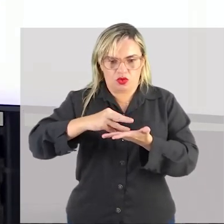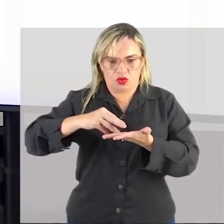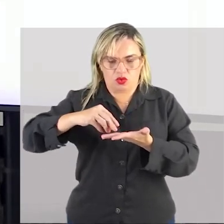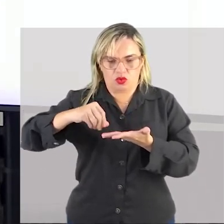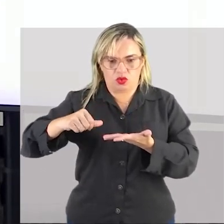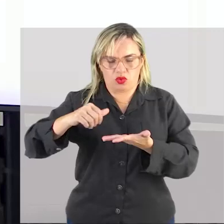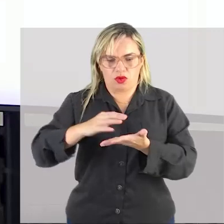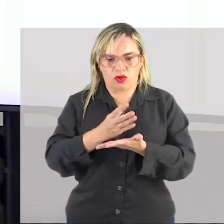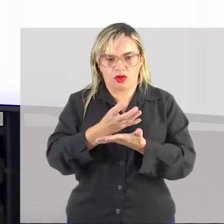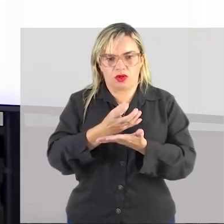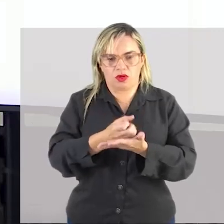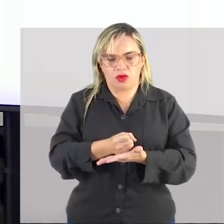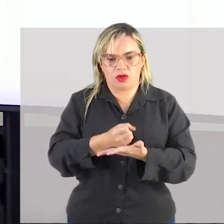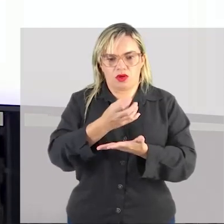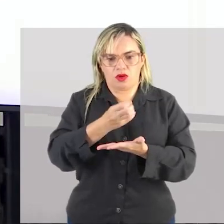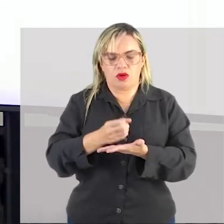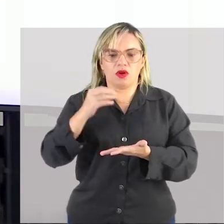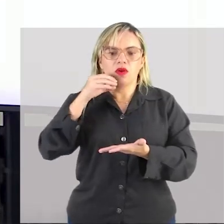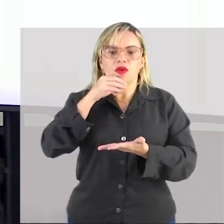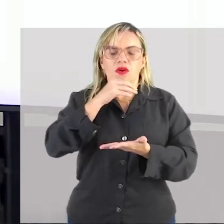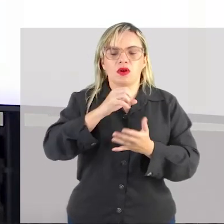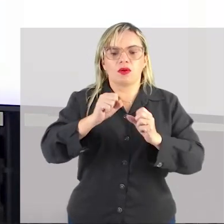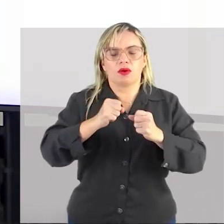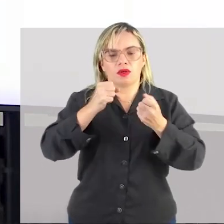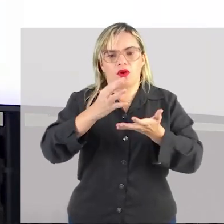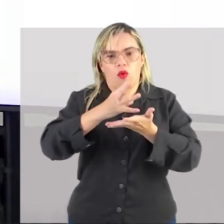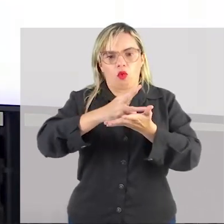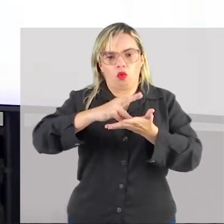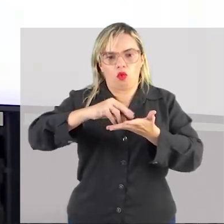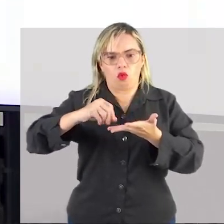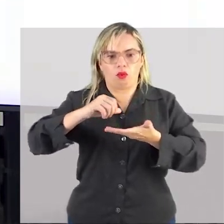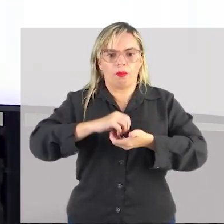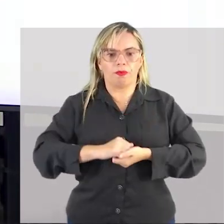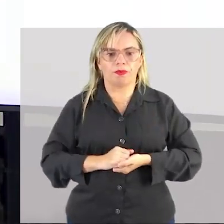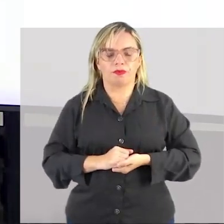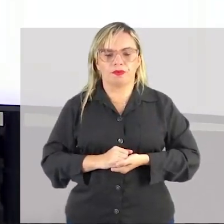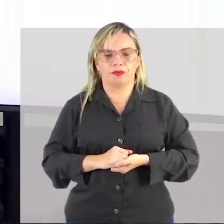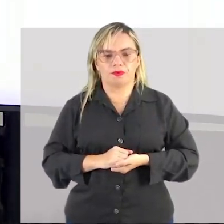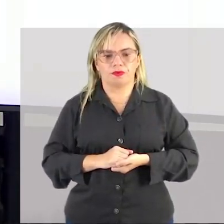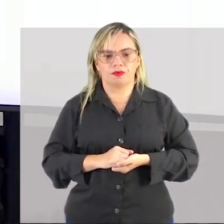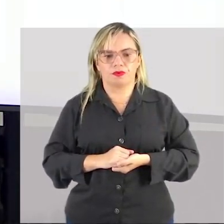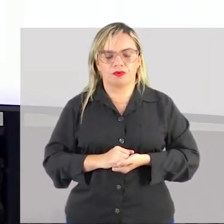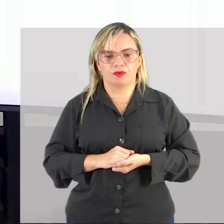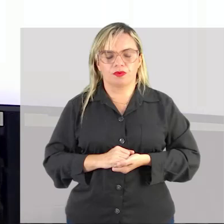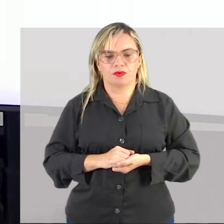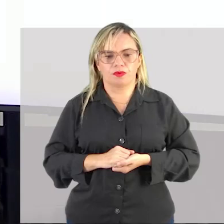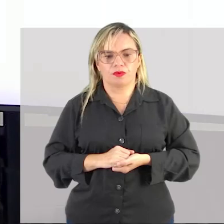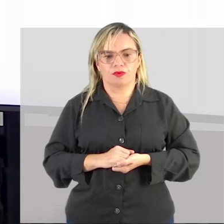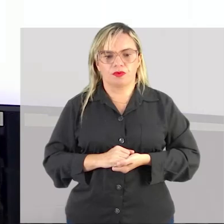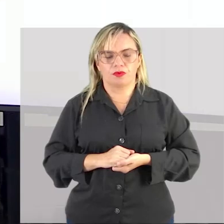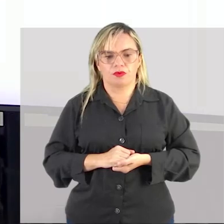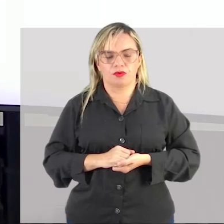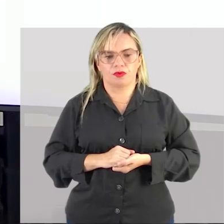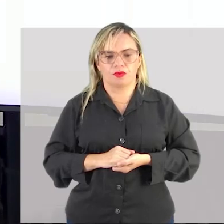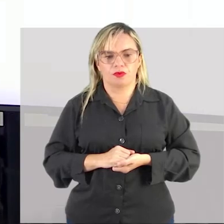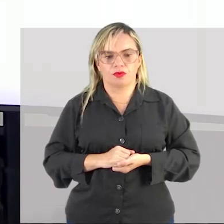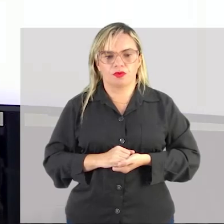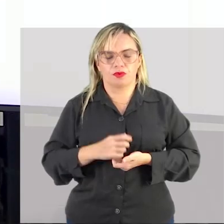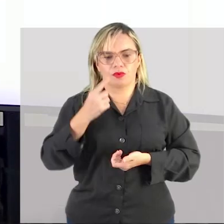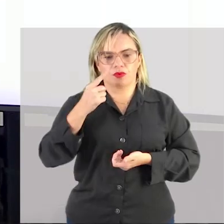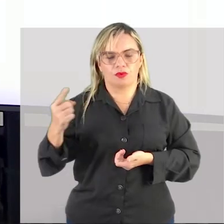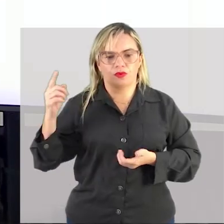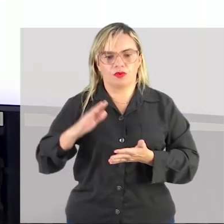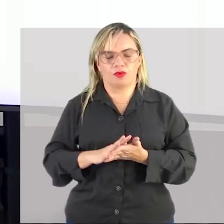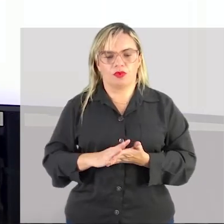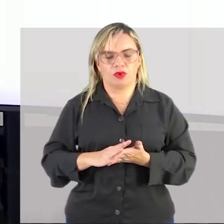Porque ele absorve calor. Ele absorve calor para poder derreter. Processo endotérmico. Tá com a febre